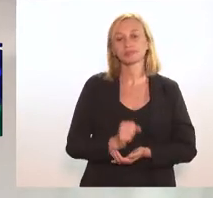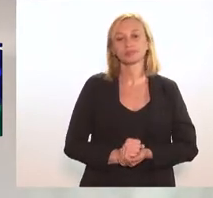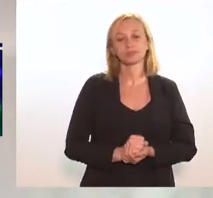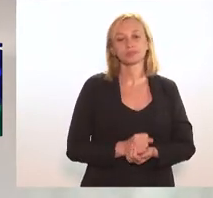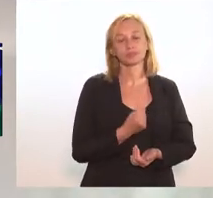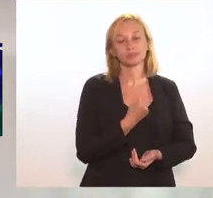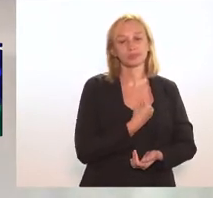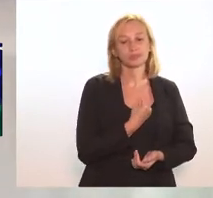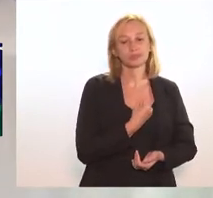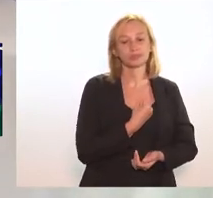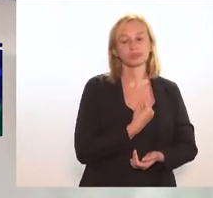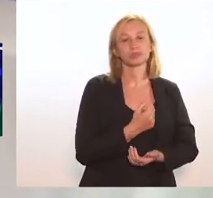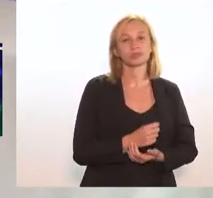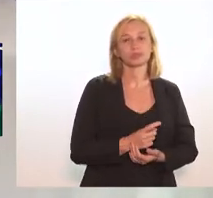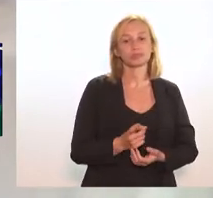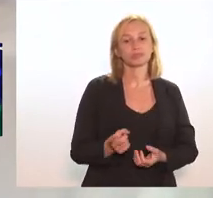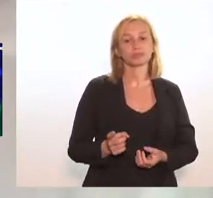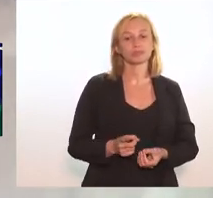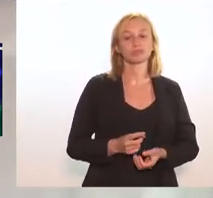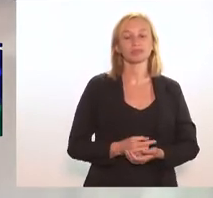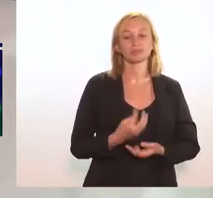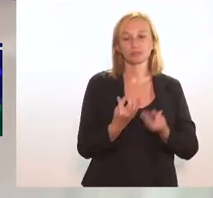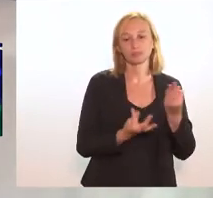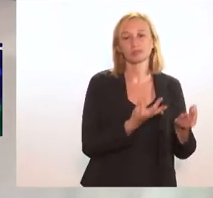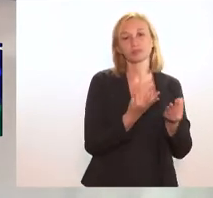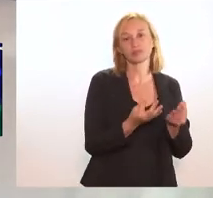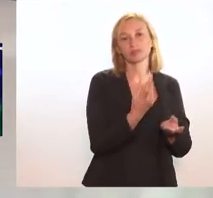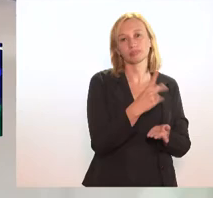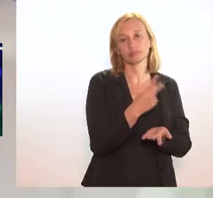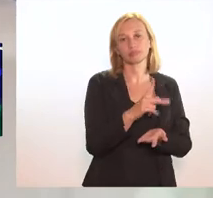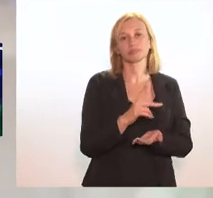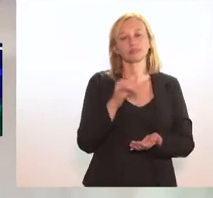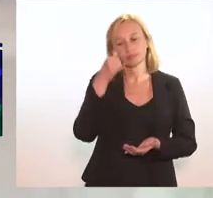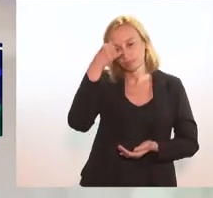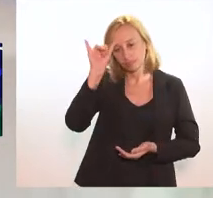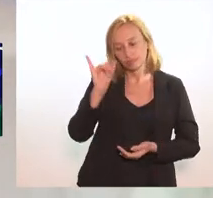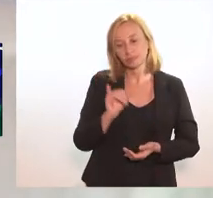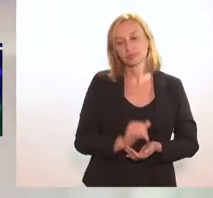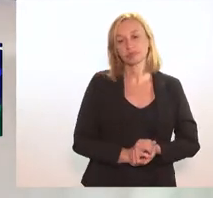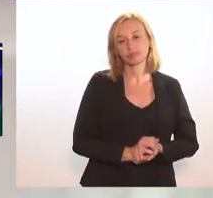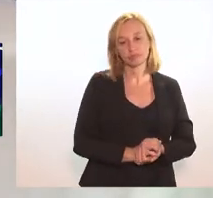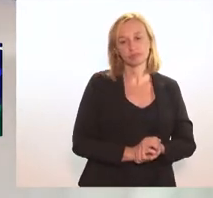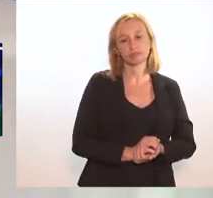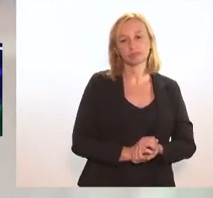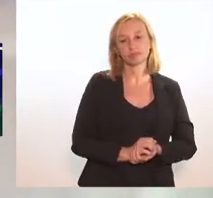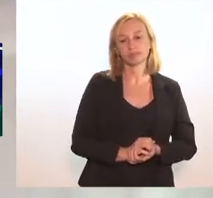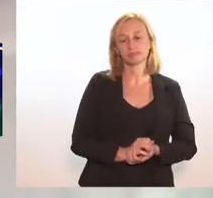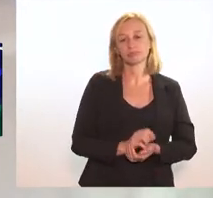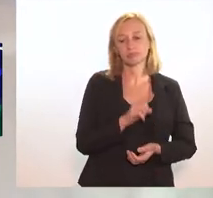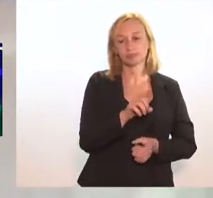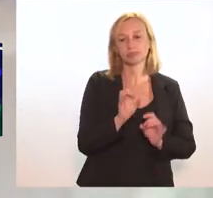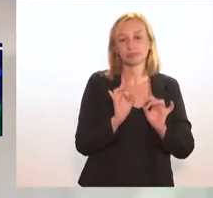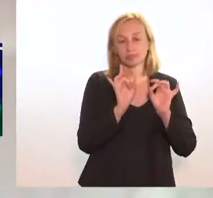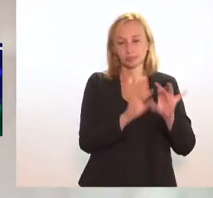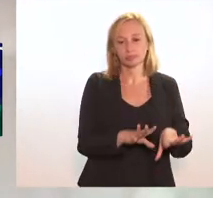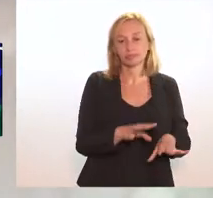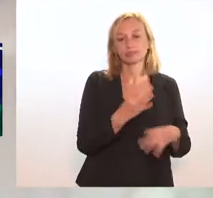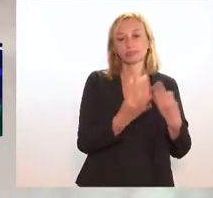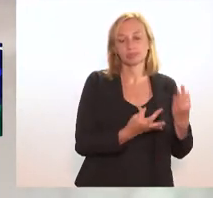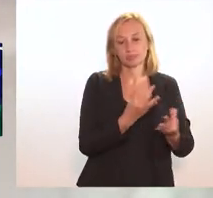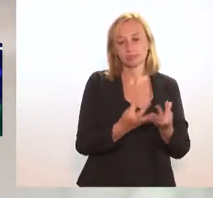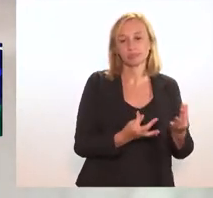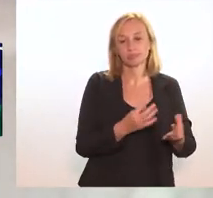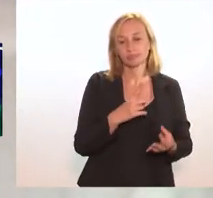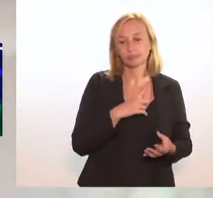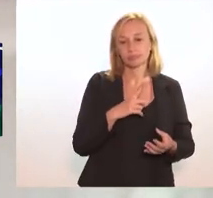aumentar a adesão dos mesmos ao seu tratamento e evitar a forma multirresistente daqueles que abandonam o tratamento, para garantir